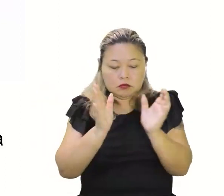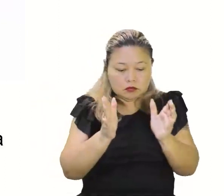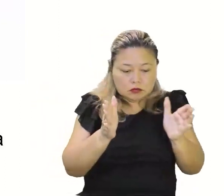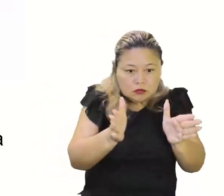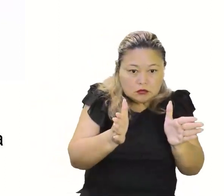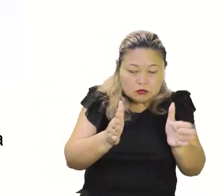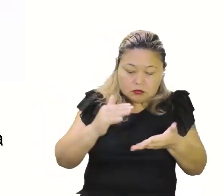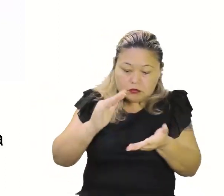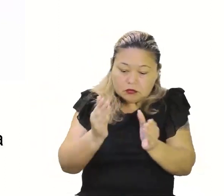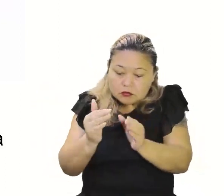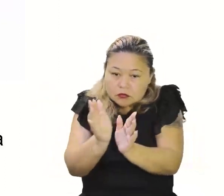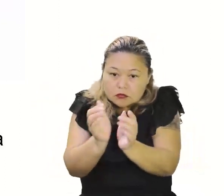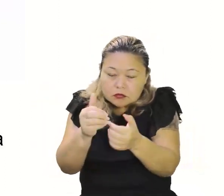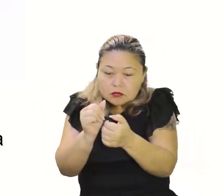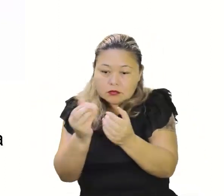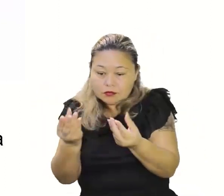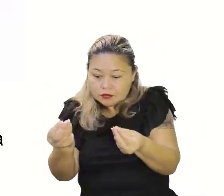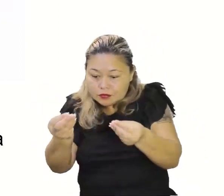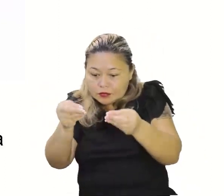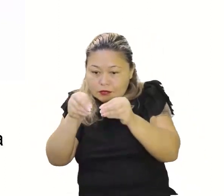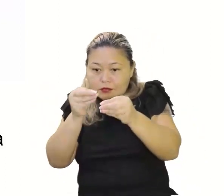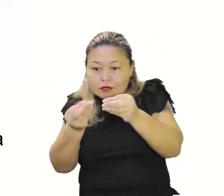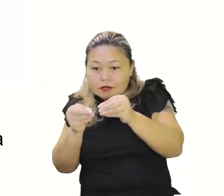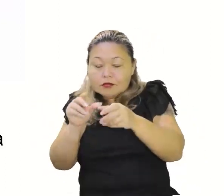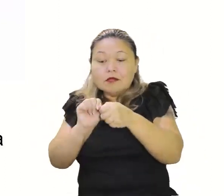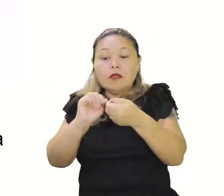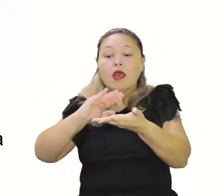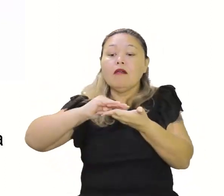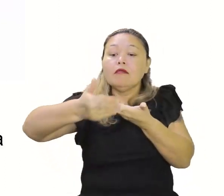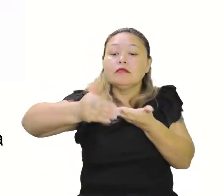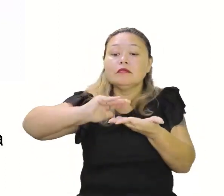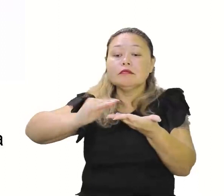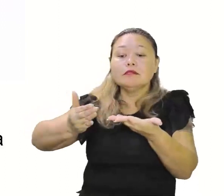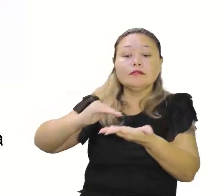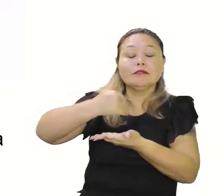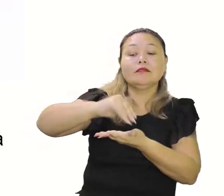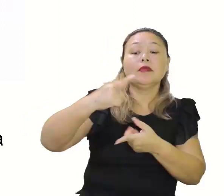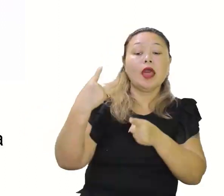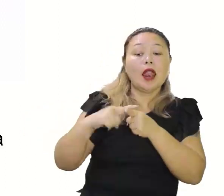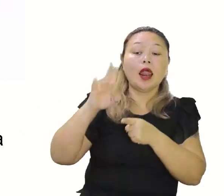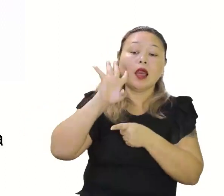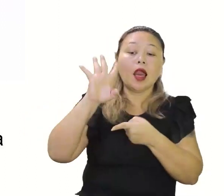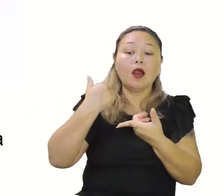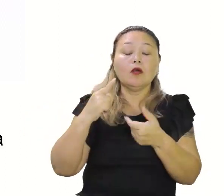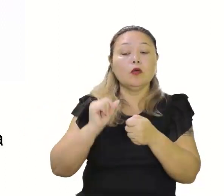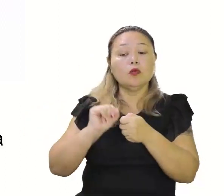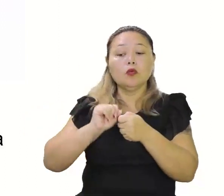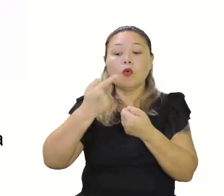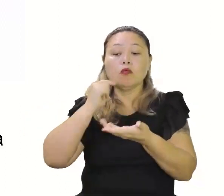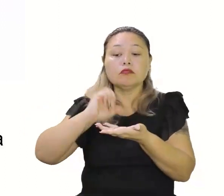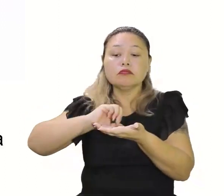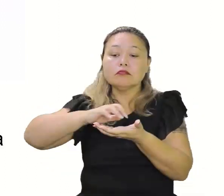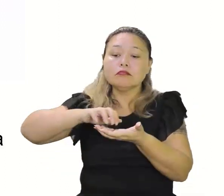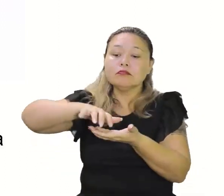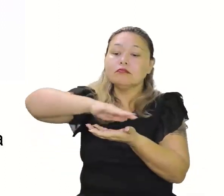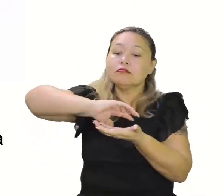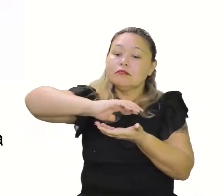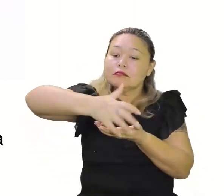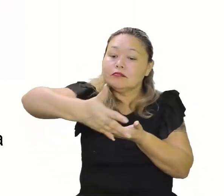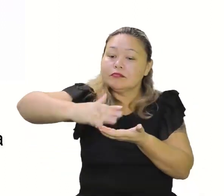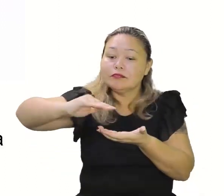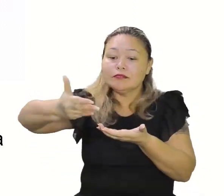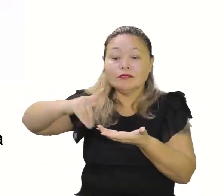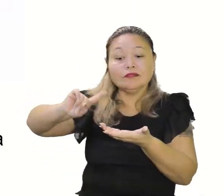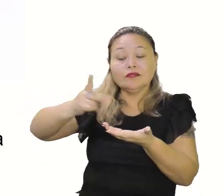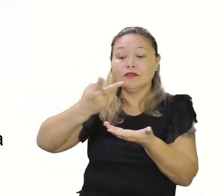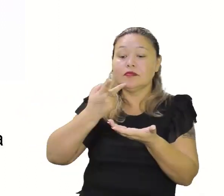foram planificadas. E é legal falar em planificação porque quando se fala em geometria espacial, nós só